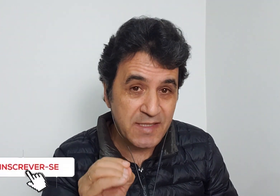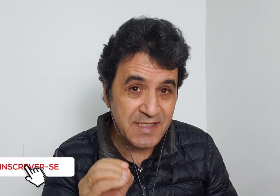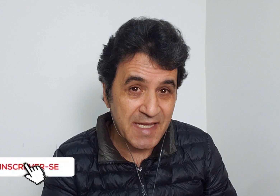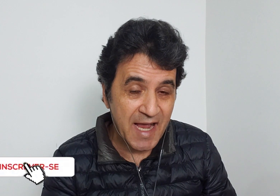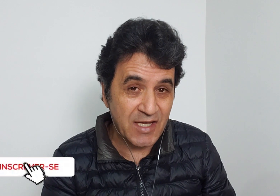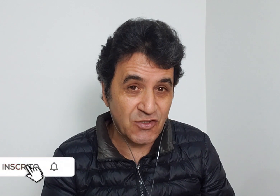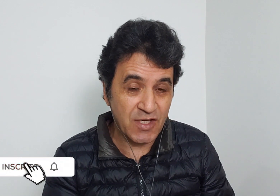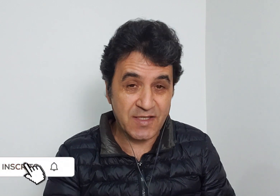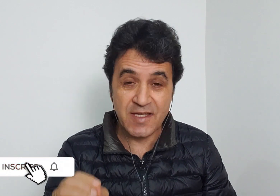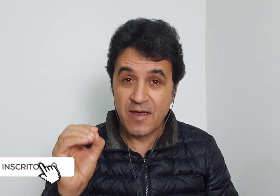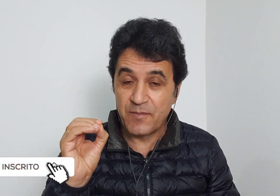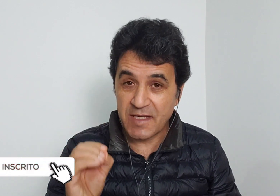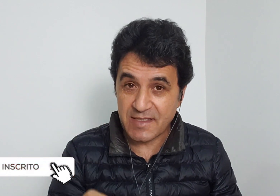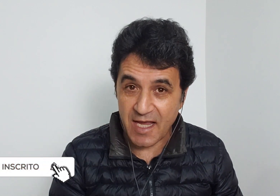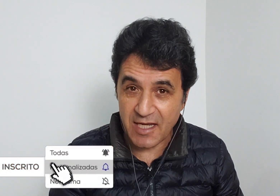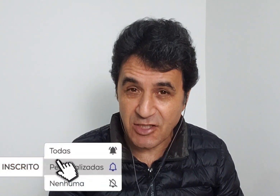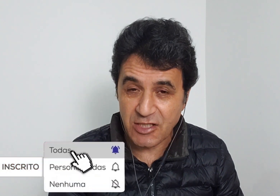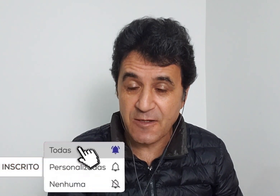mil